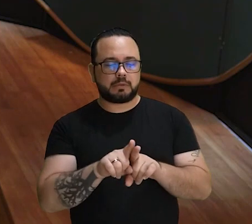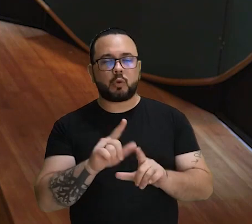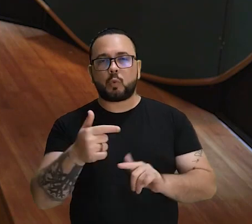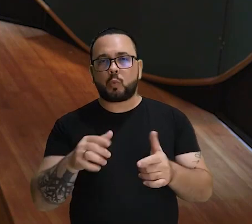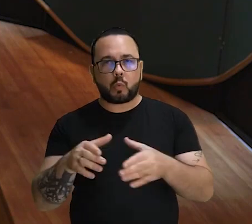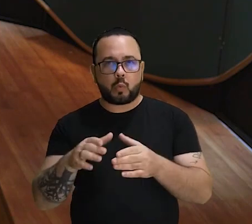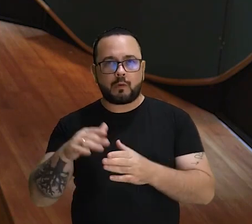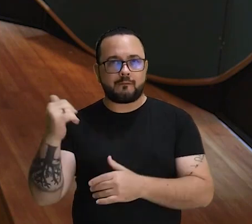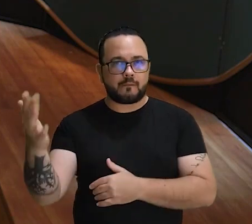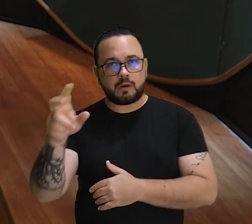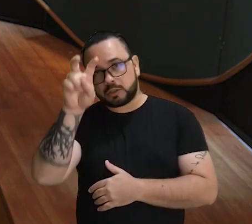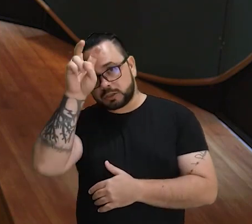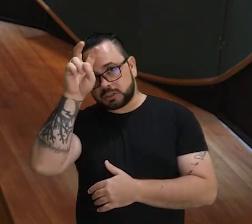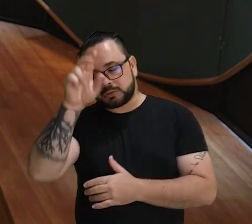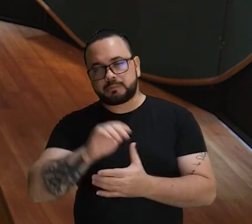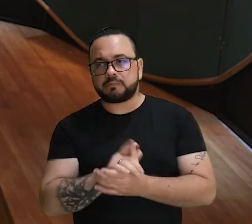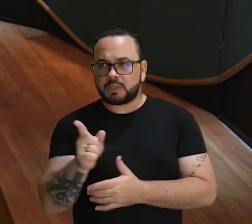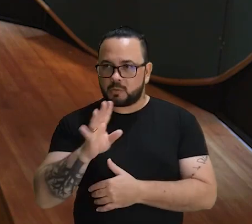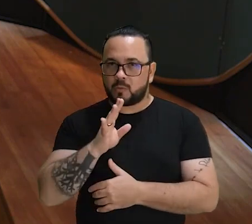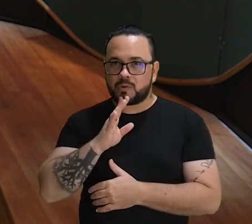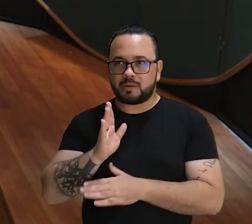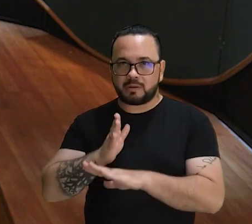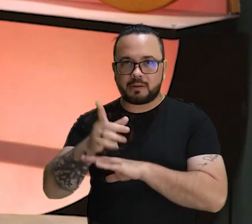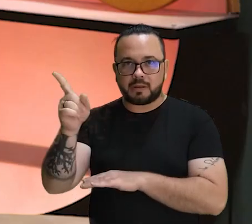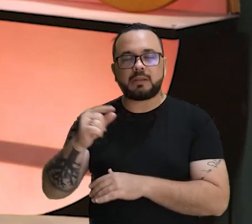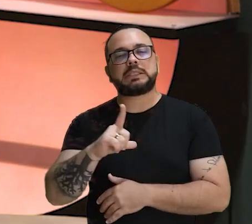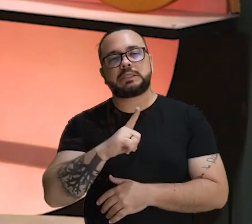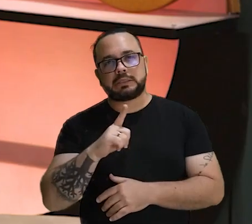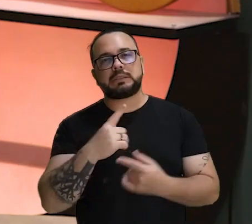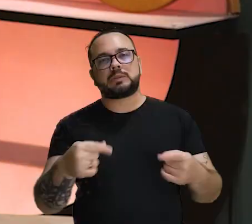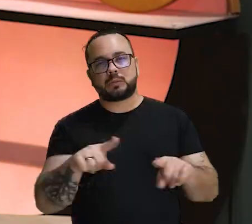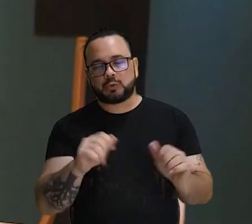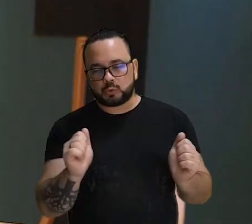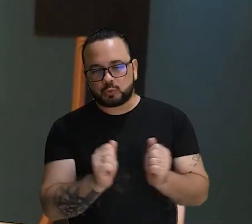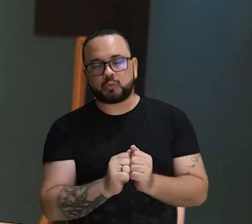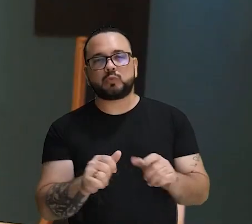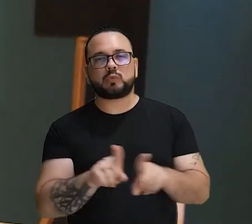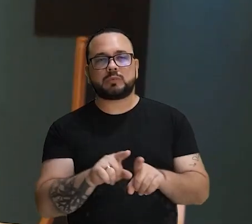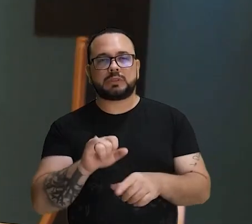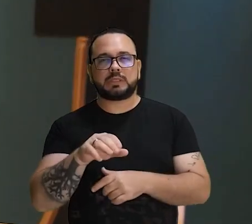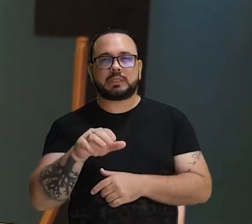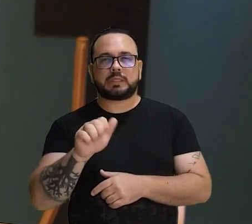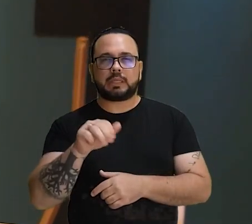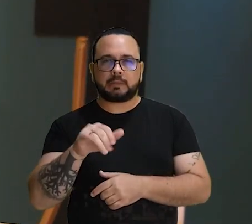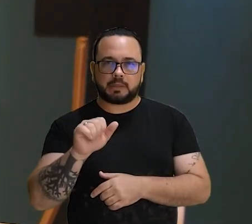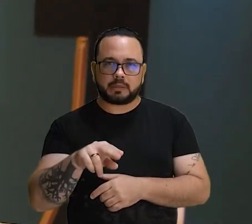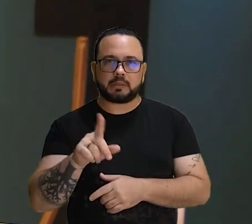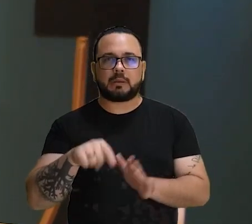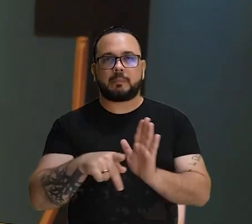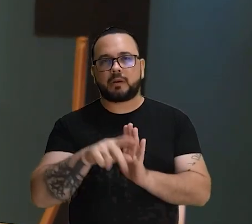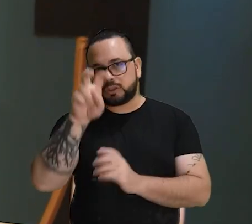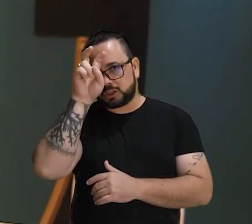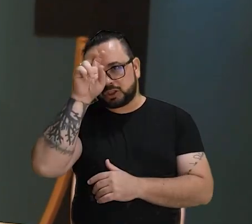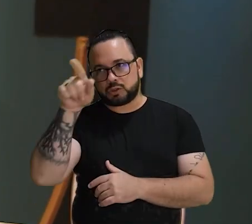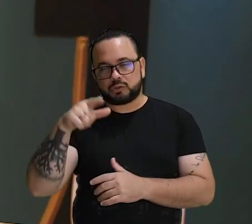Irene Atienza, tem a galera de fora, do Egito. Que legal que você conheceu na Eu conheci que tem música junto, tem música junto com Yasmine lá, que é a